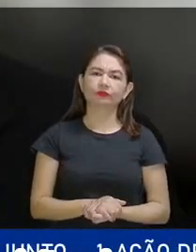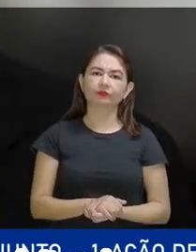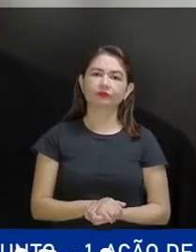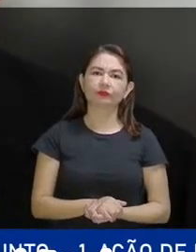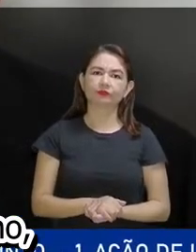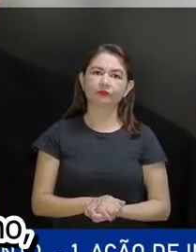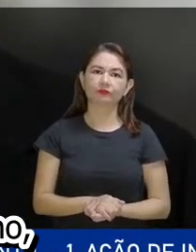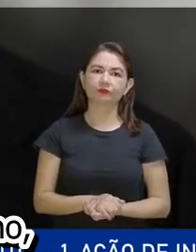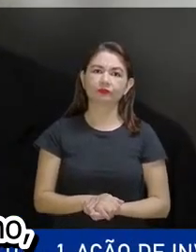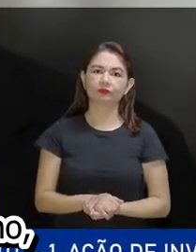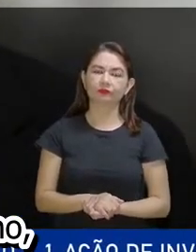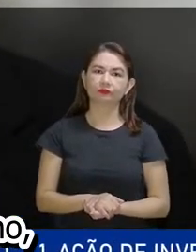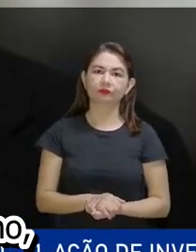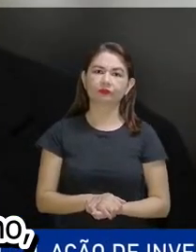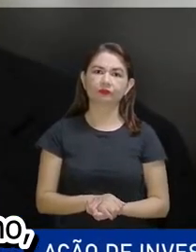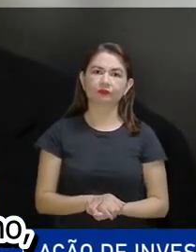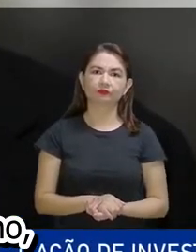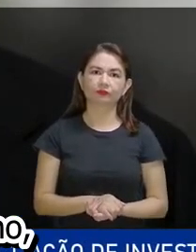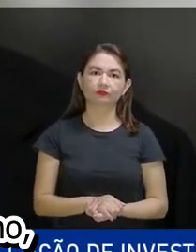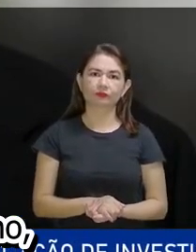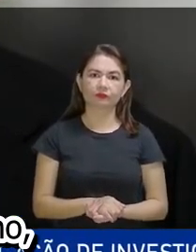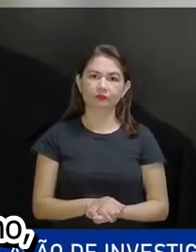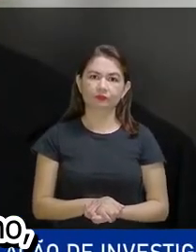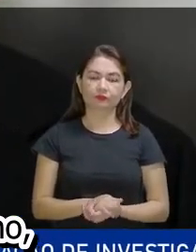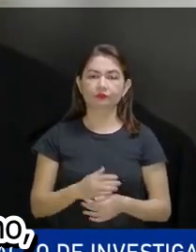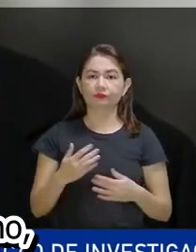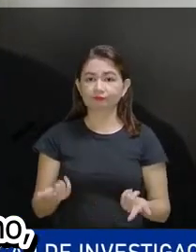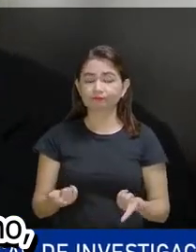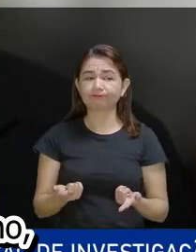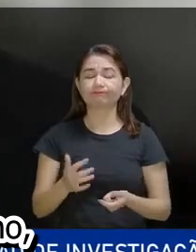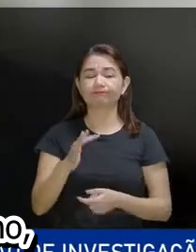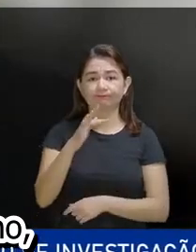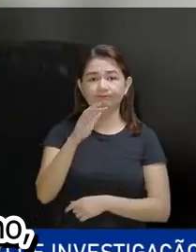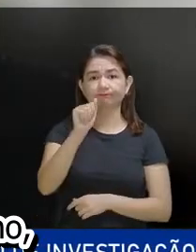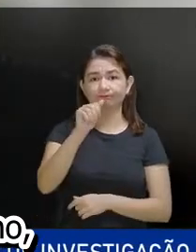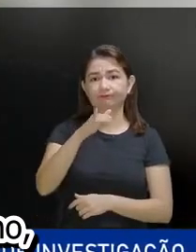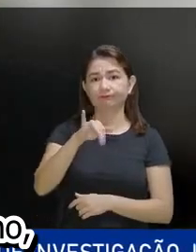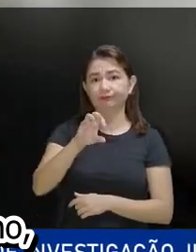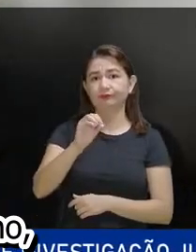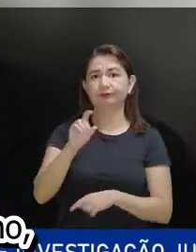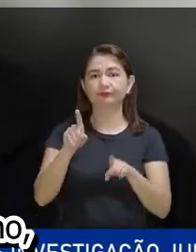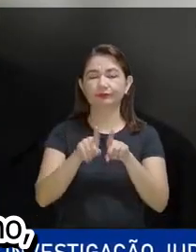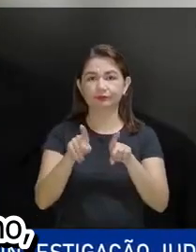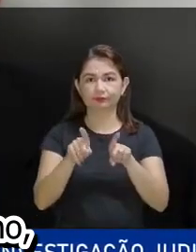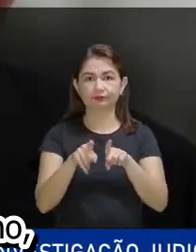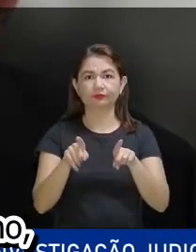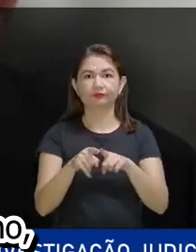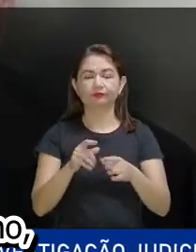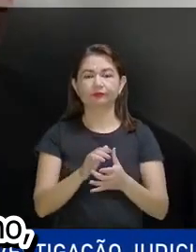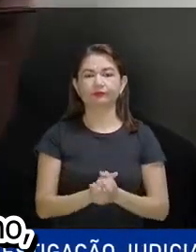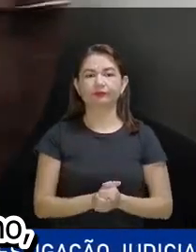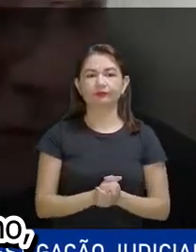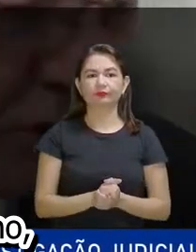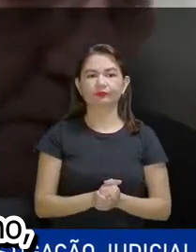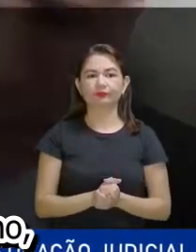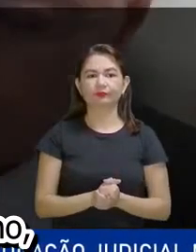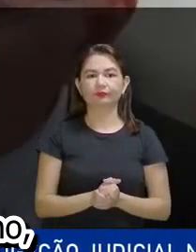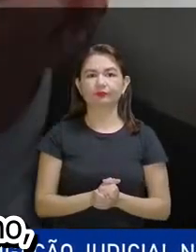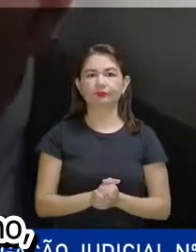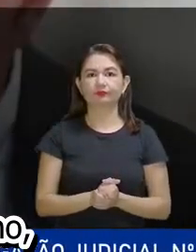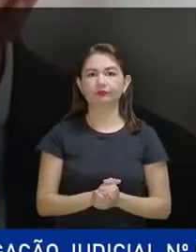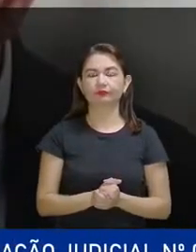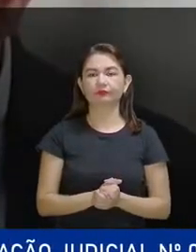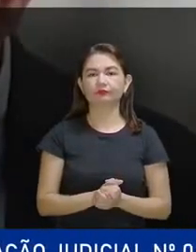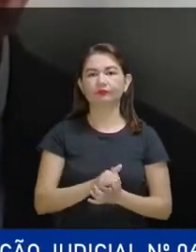parece que era cabo eleitoral, mas não só, tá, do Fábio Jucá, mas também, tá, se não me engano, trabalhava, tá, para um outro candidato